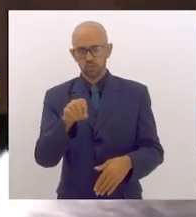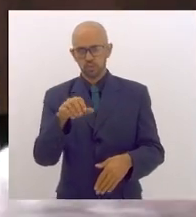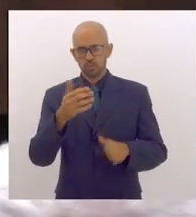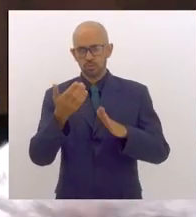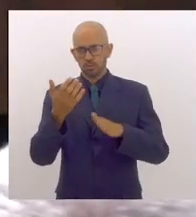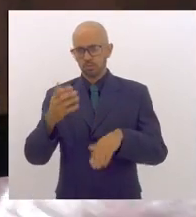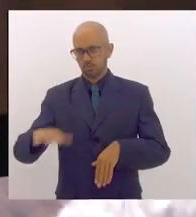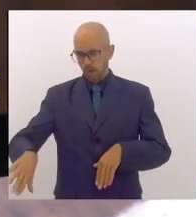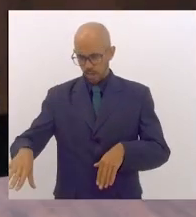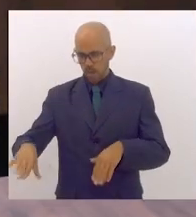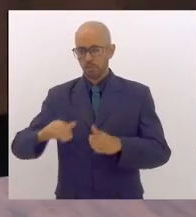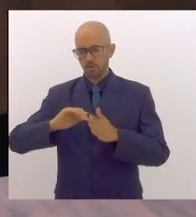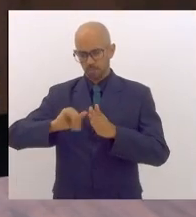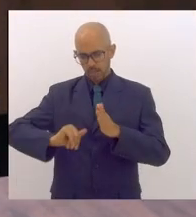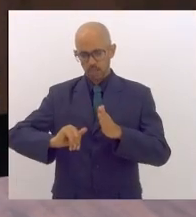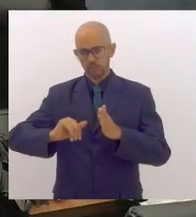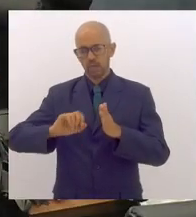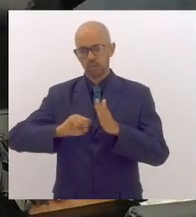derrubada, senhor presidente.